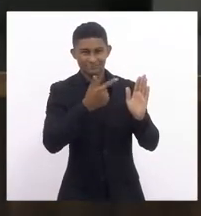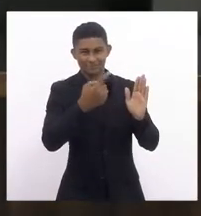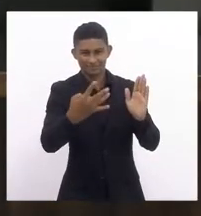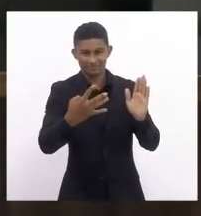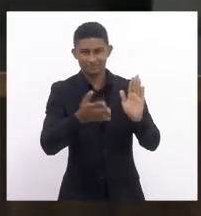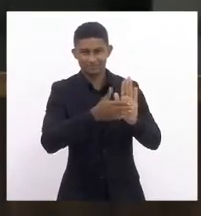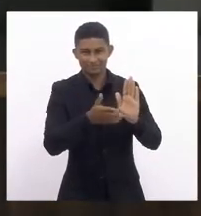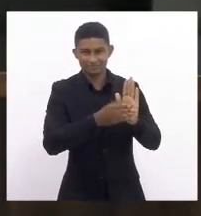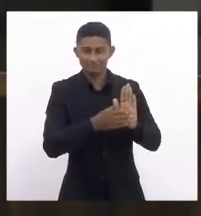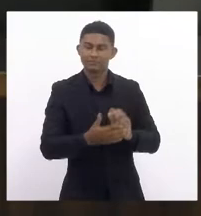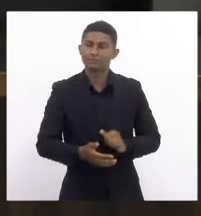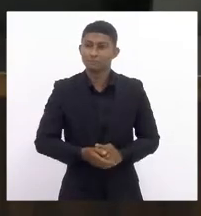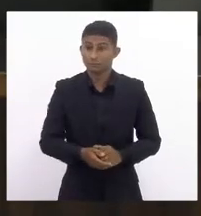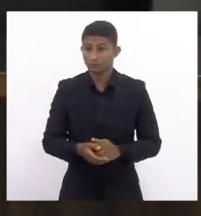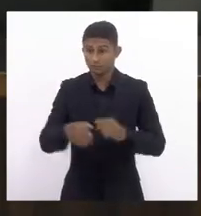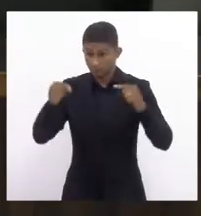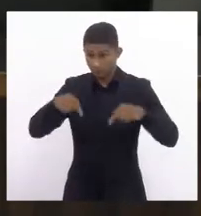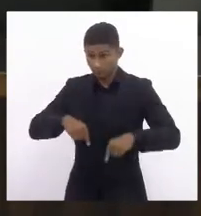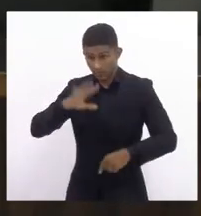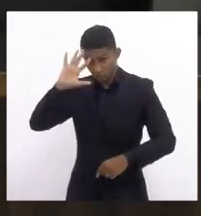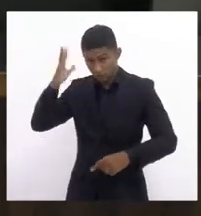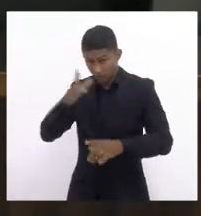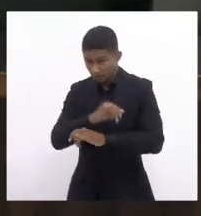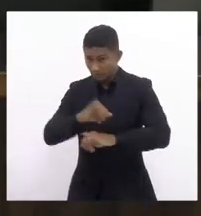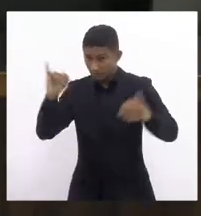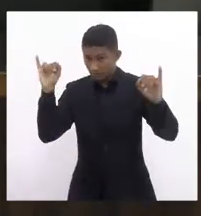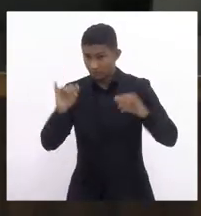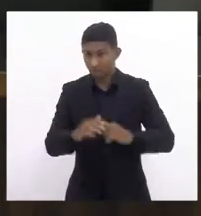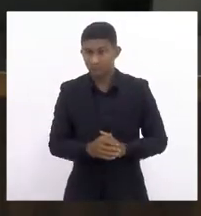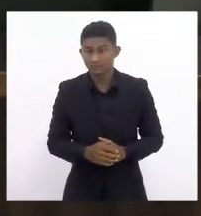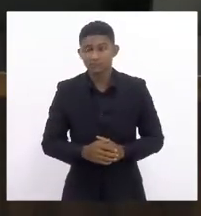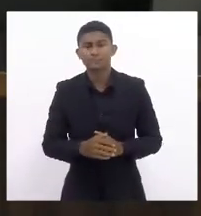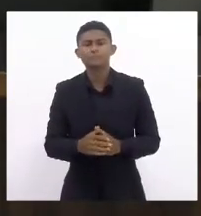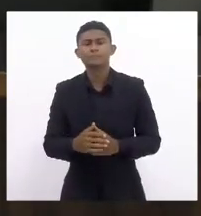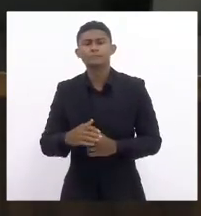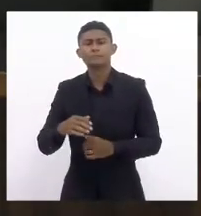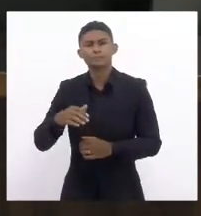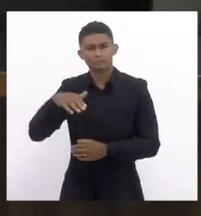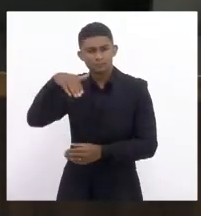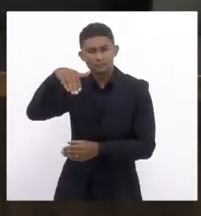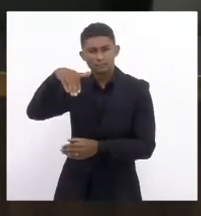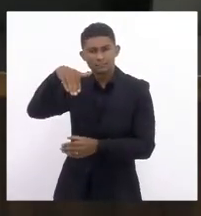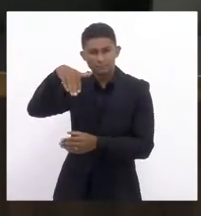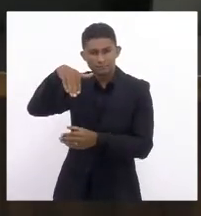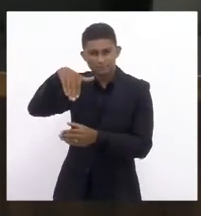Então, presidência, vai proclamar o resultado. Votaram.